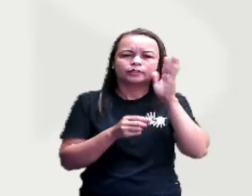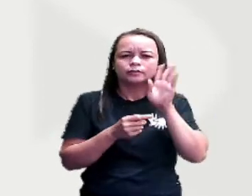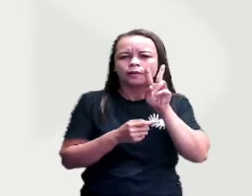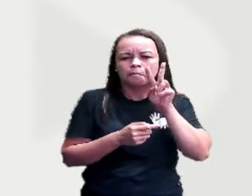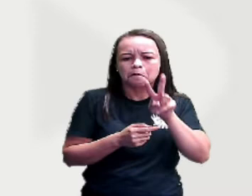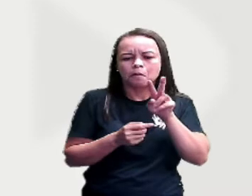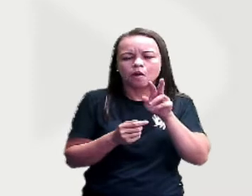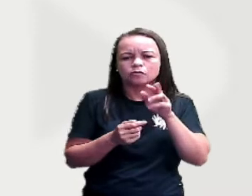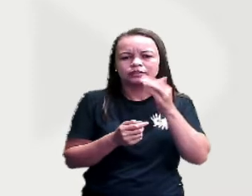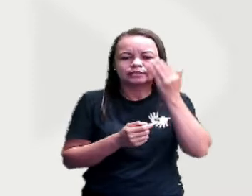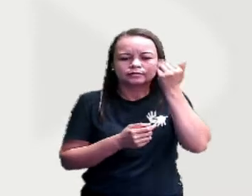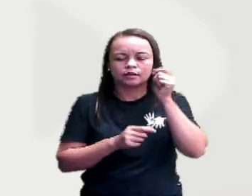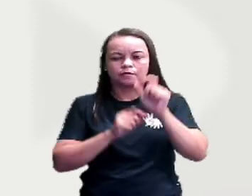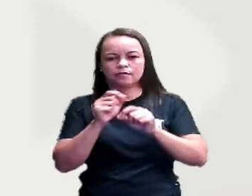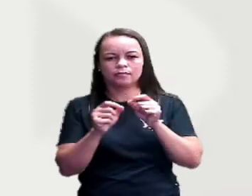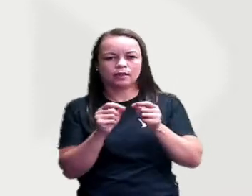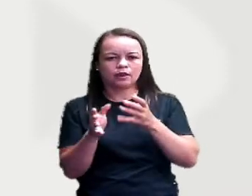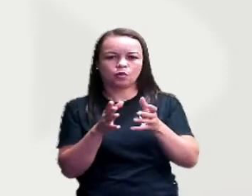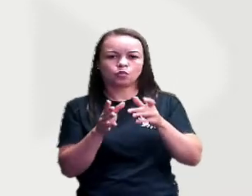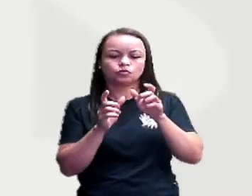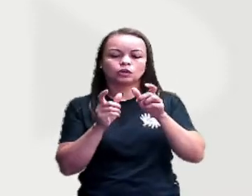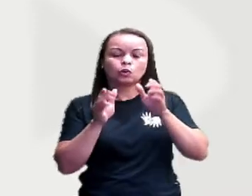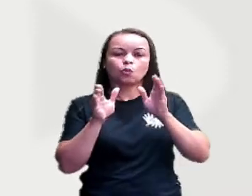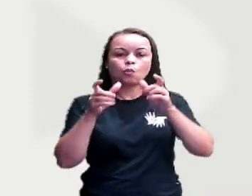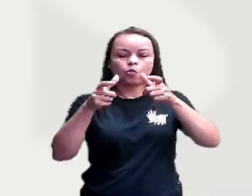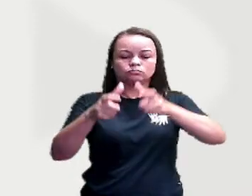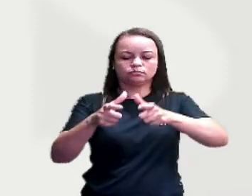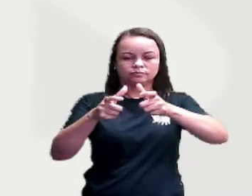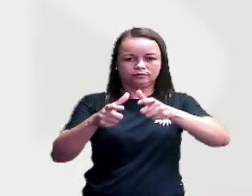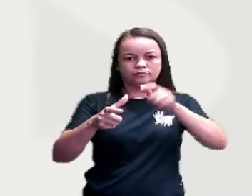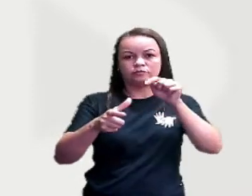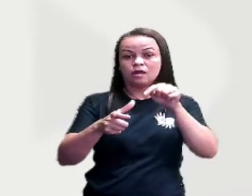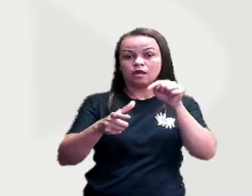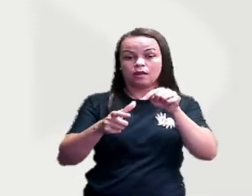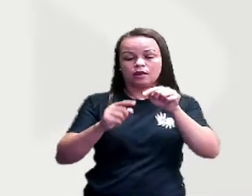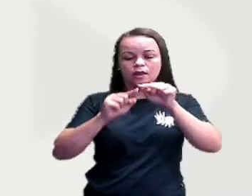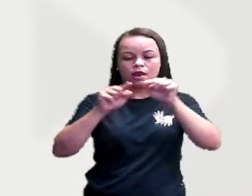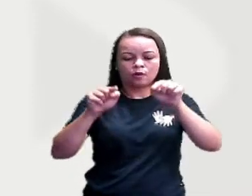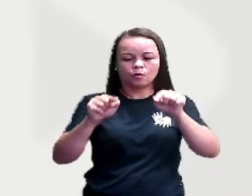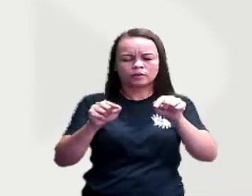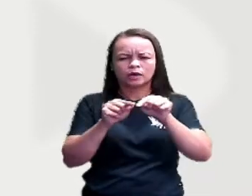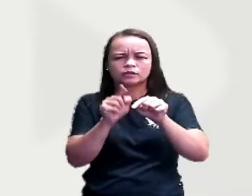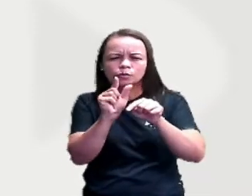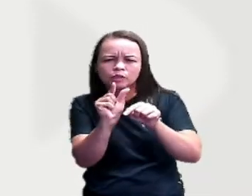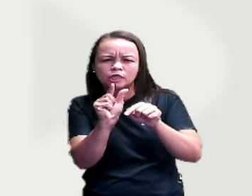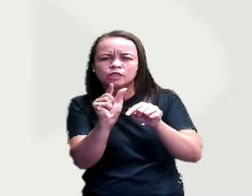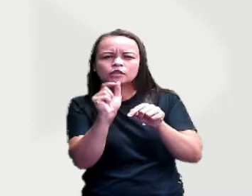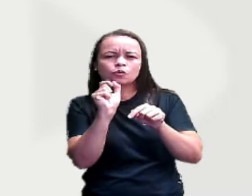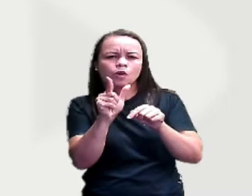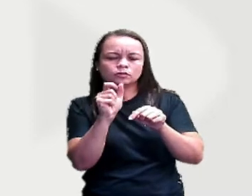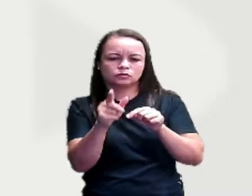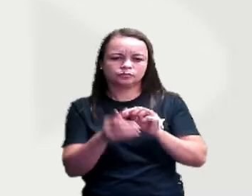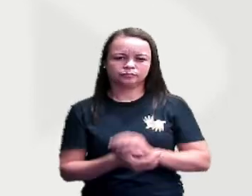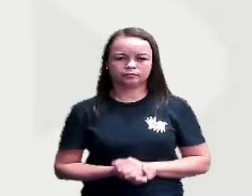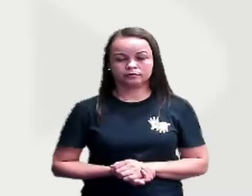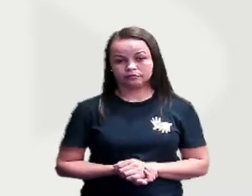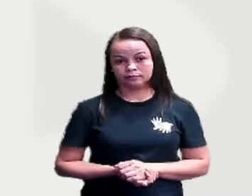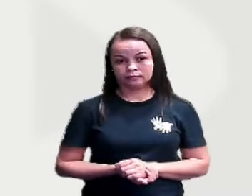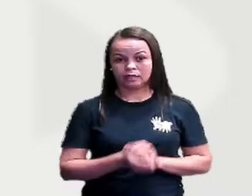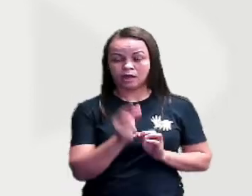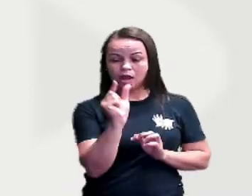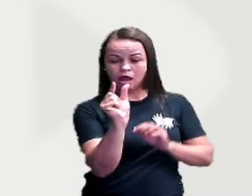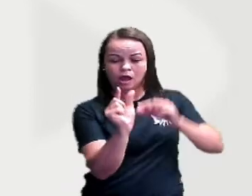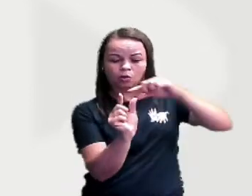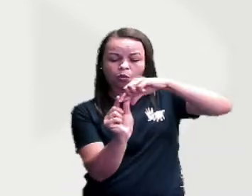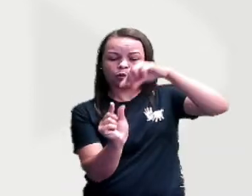indicar onde ele está localizado? A gente vai dizer assim, ó. A coluna que ele está é